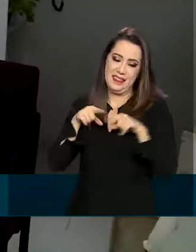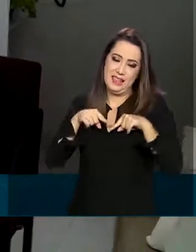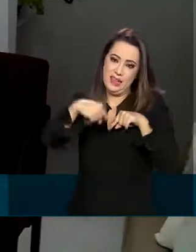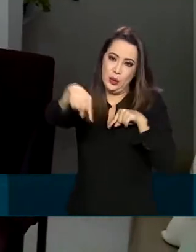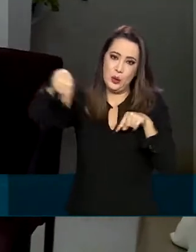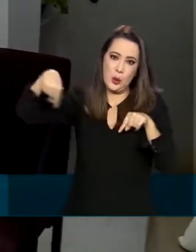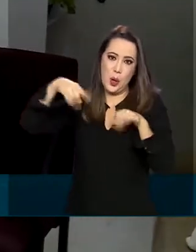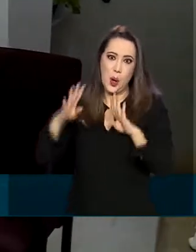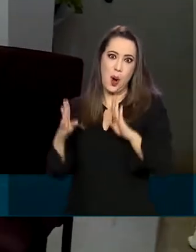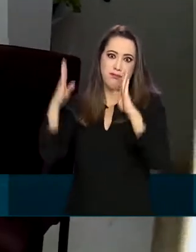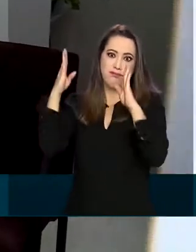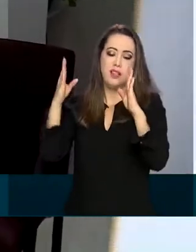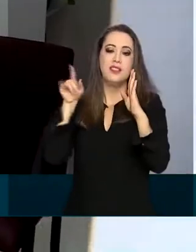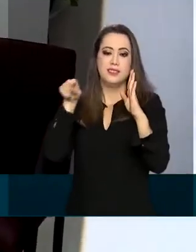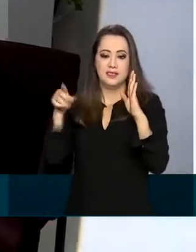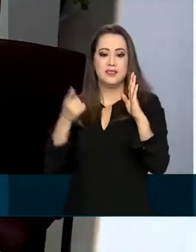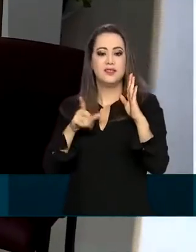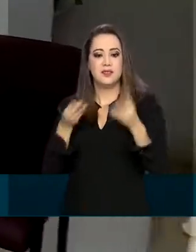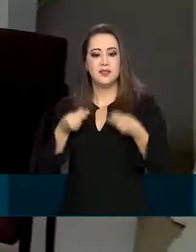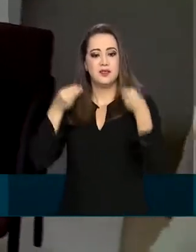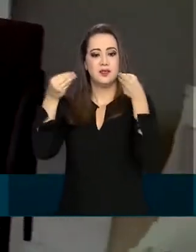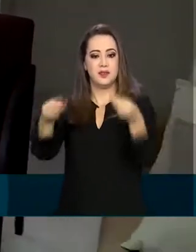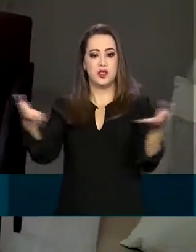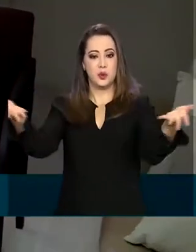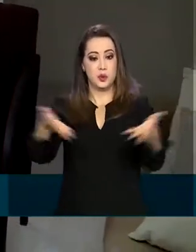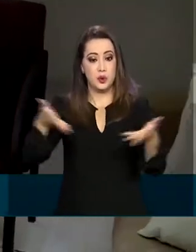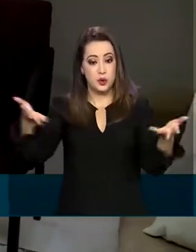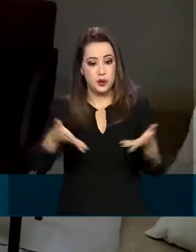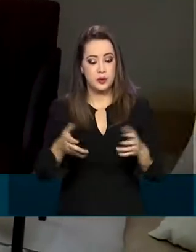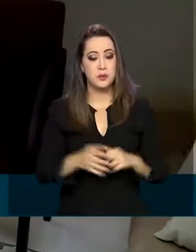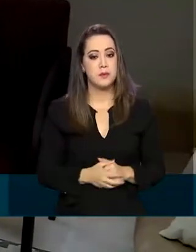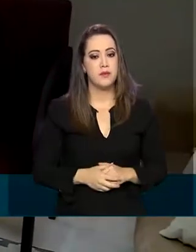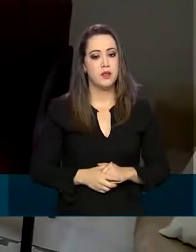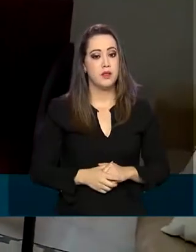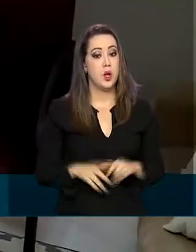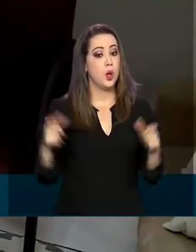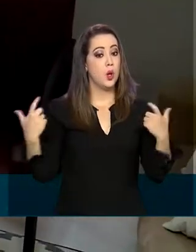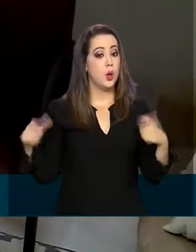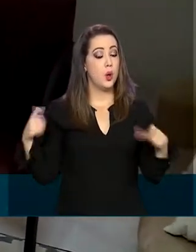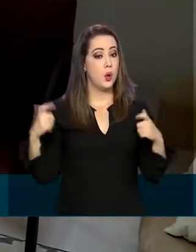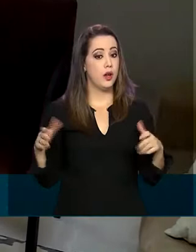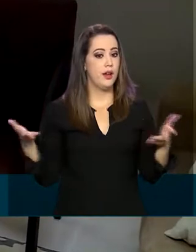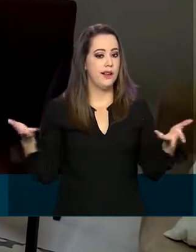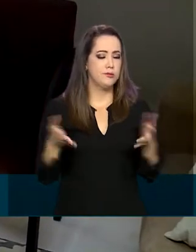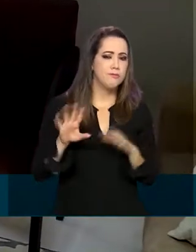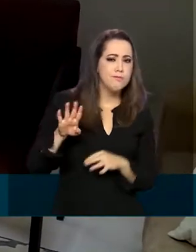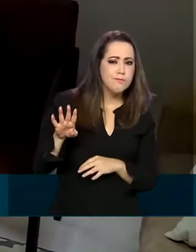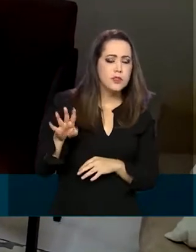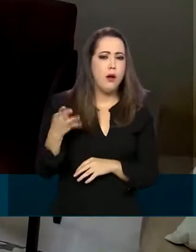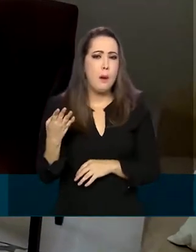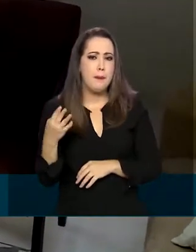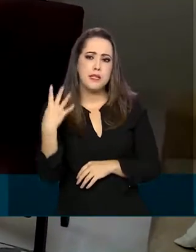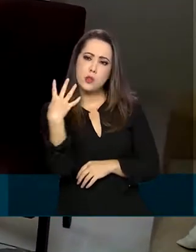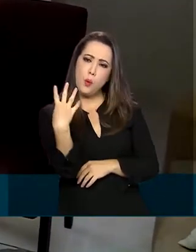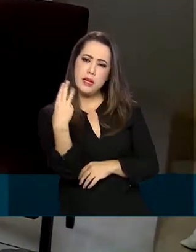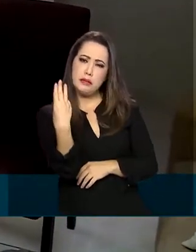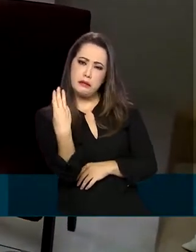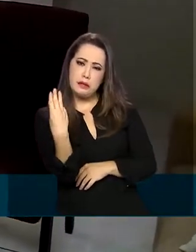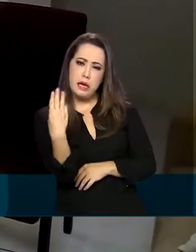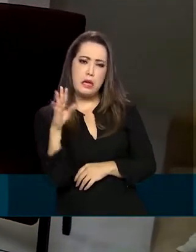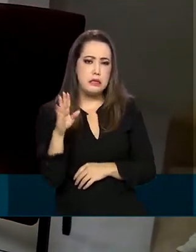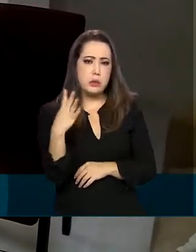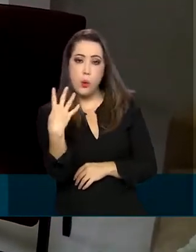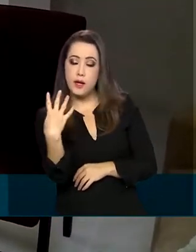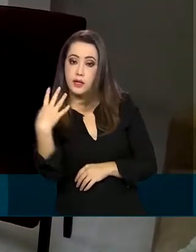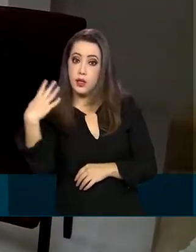desses apartamentos que estão sendo entregues nesse momento. São unidades habitacionais que giram em torno de 43 e